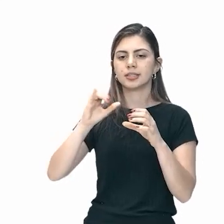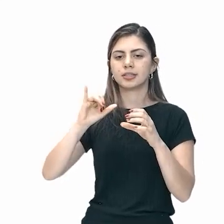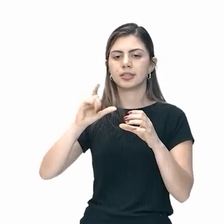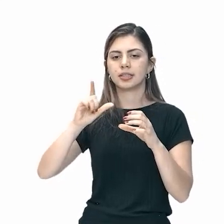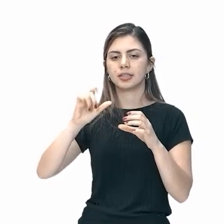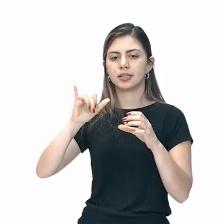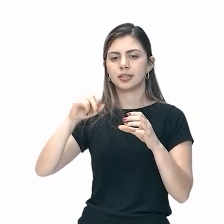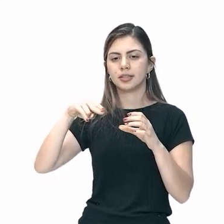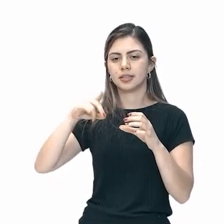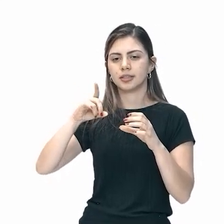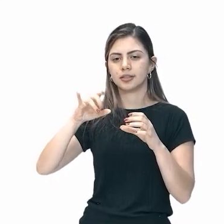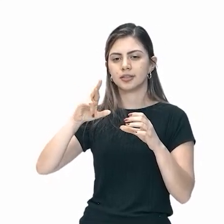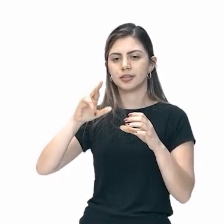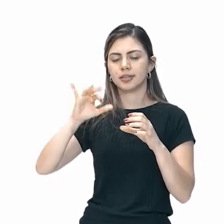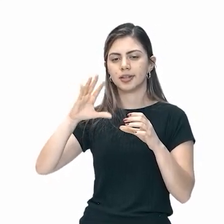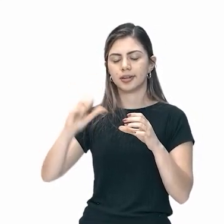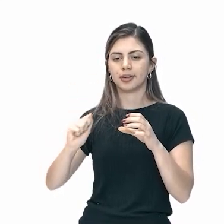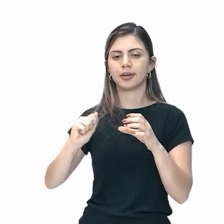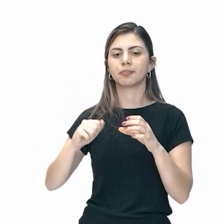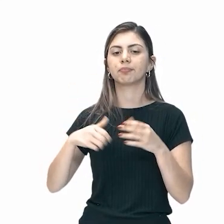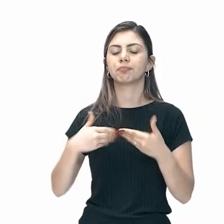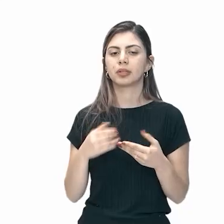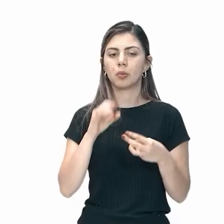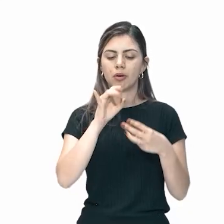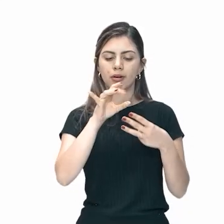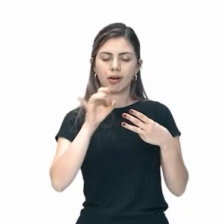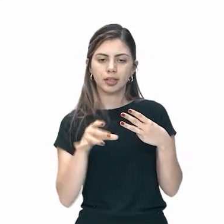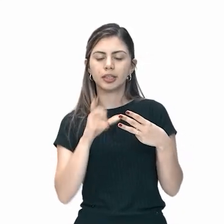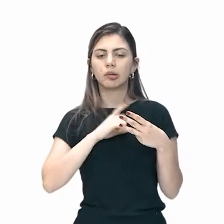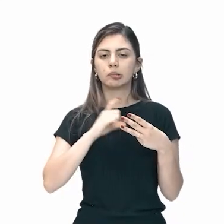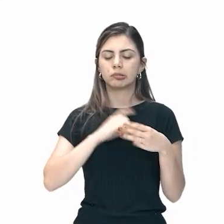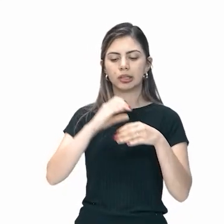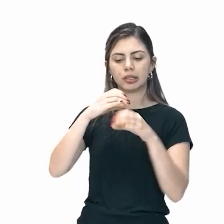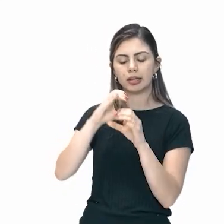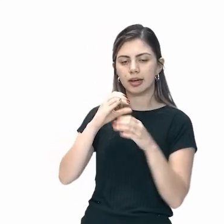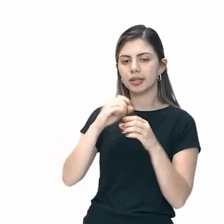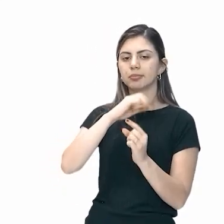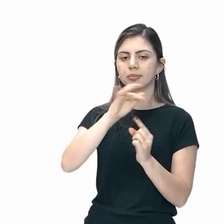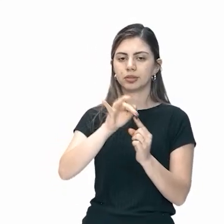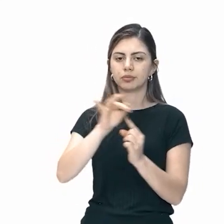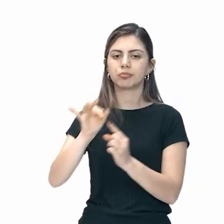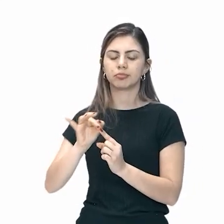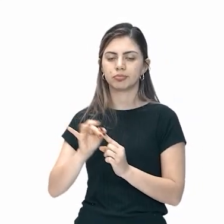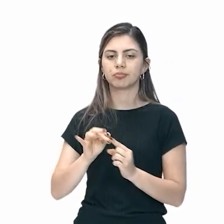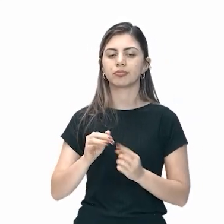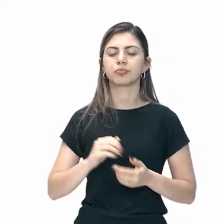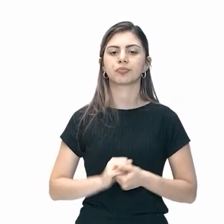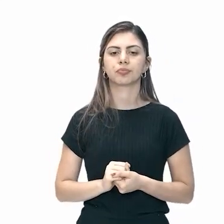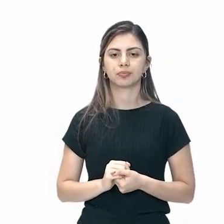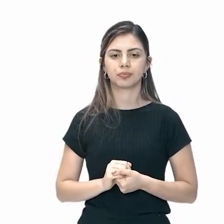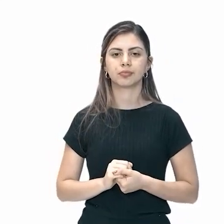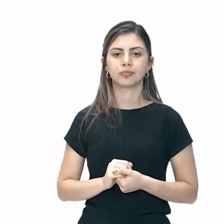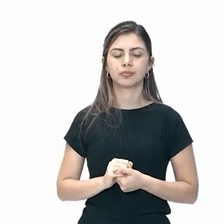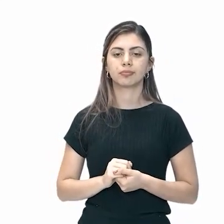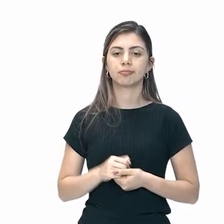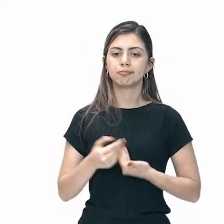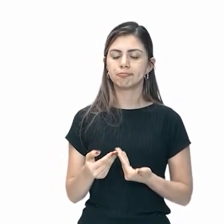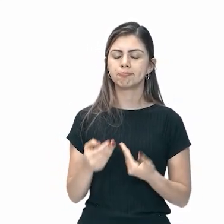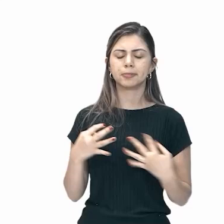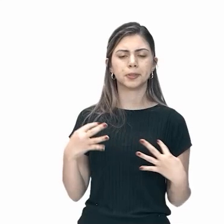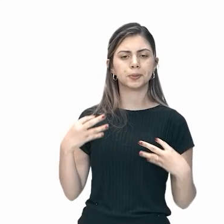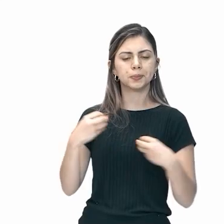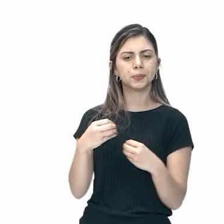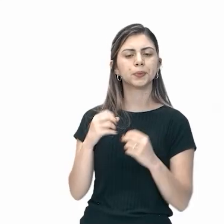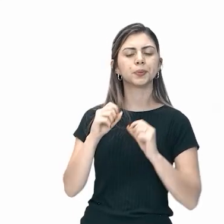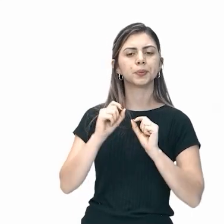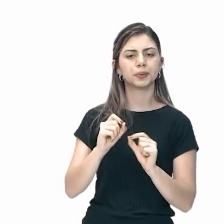lente esférica. Astigmatismo vai utilizar lente cilíndrica. E aí, tudo isso